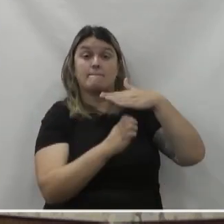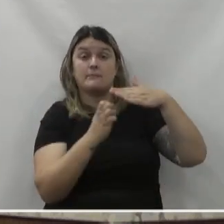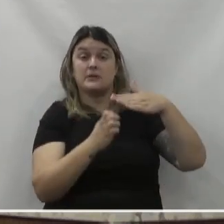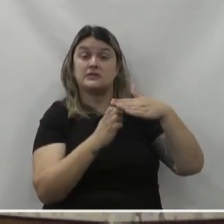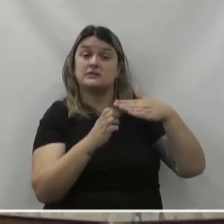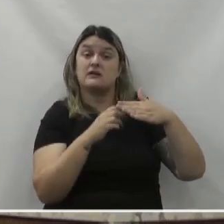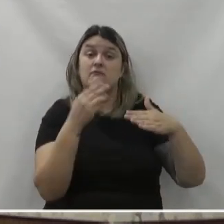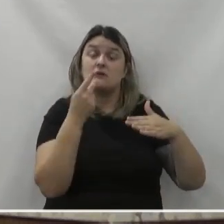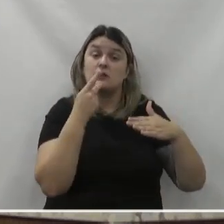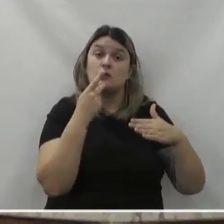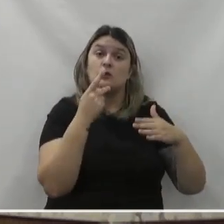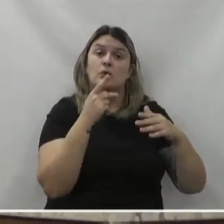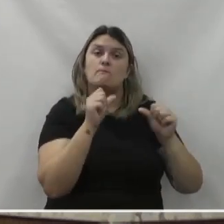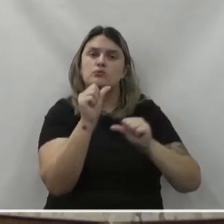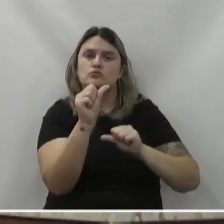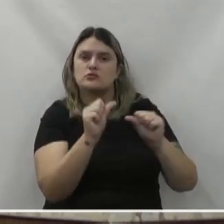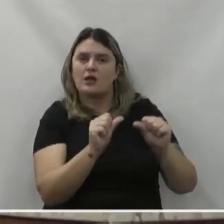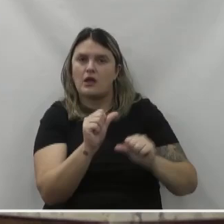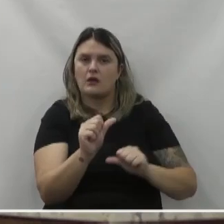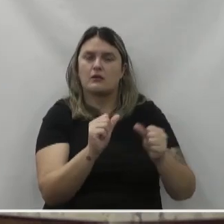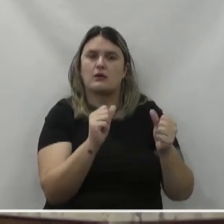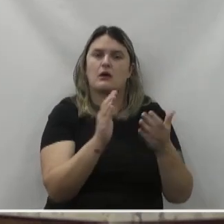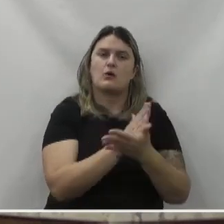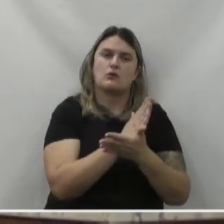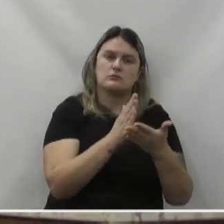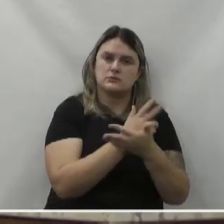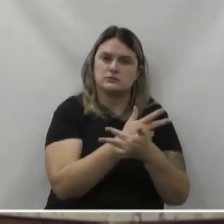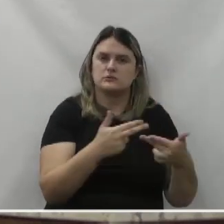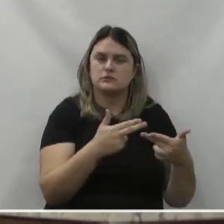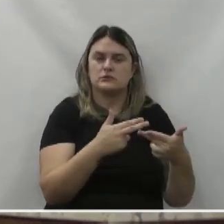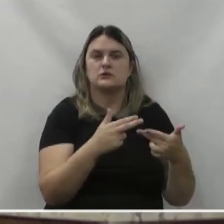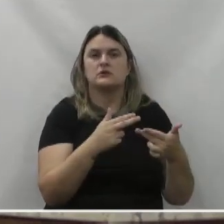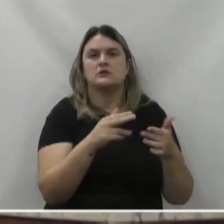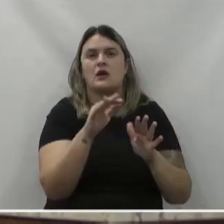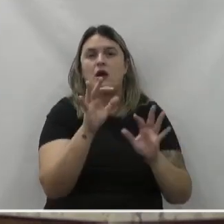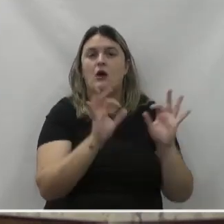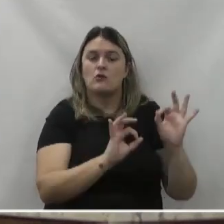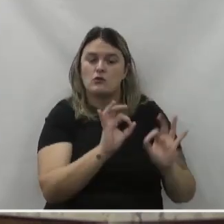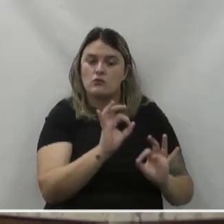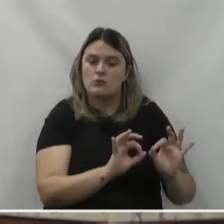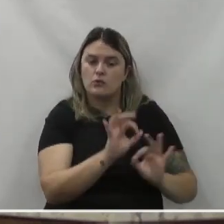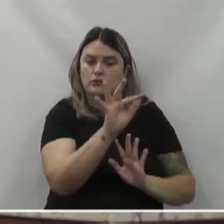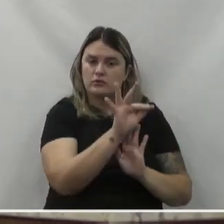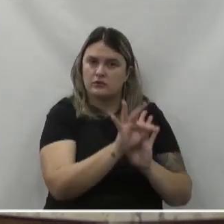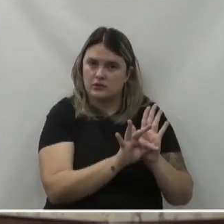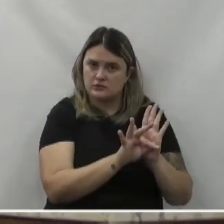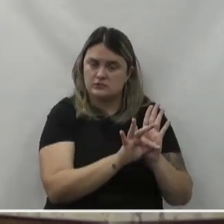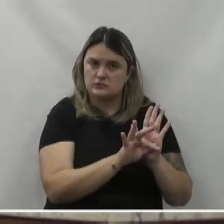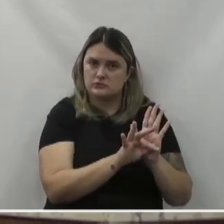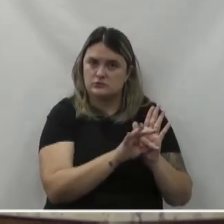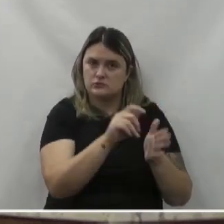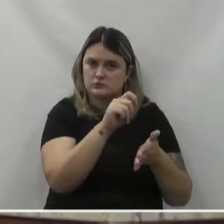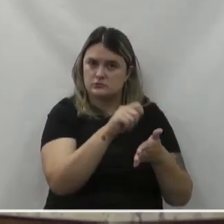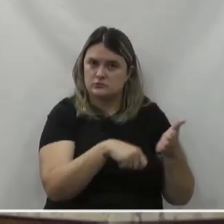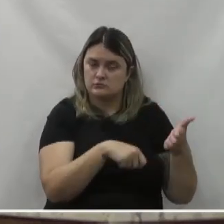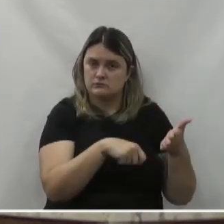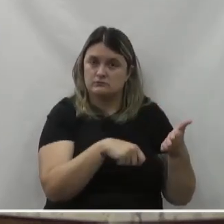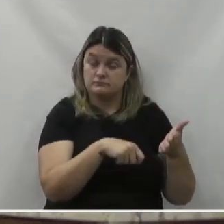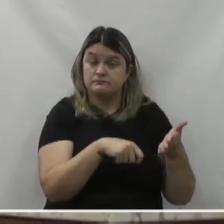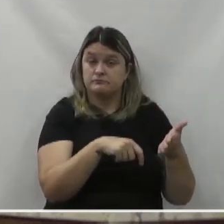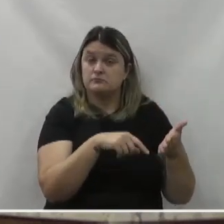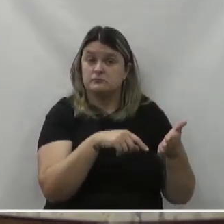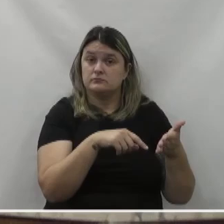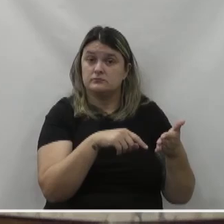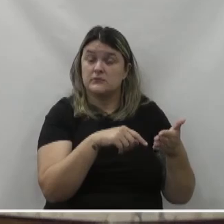de estar ali definindo algumas, digamos, arestas que tinha no contrato. Então, ela está bem aberta